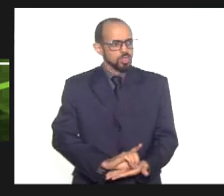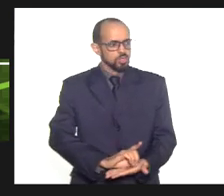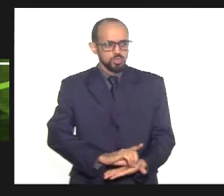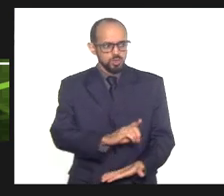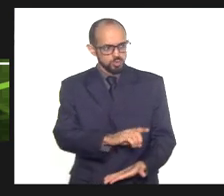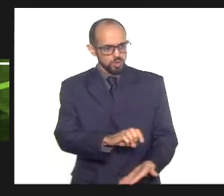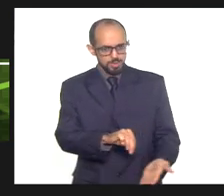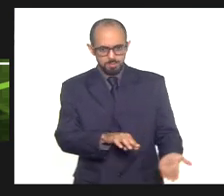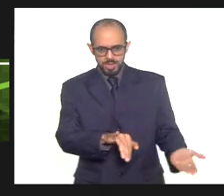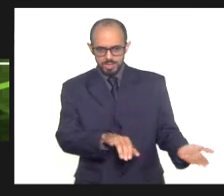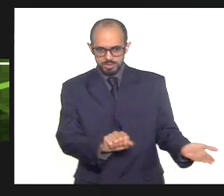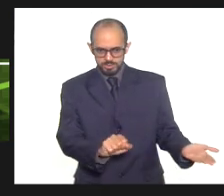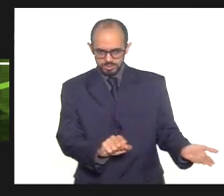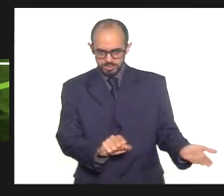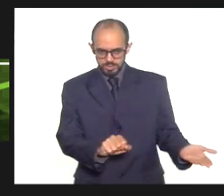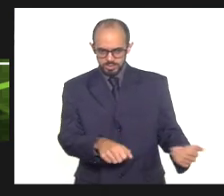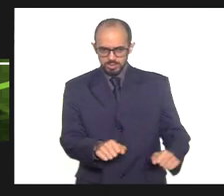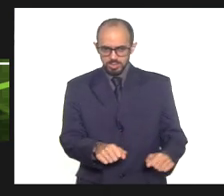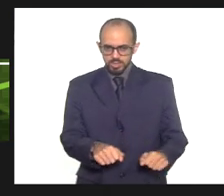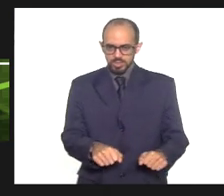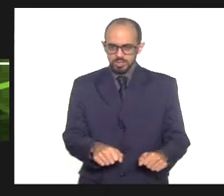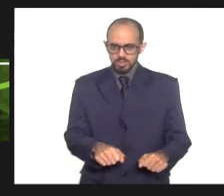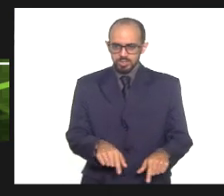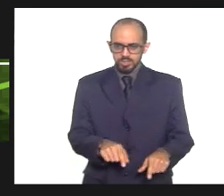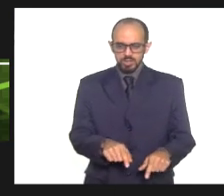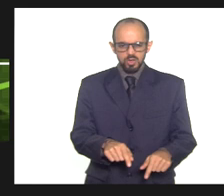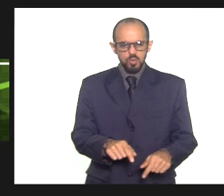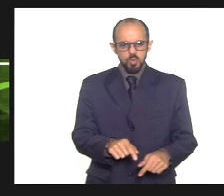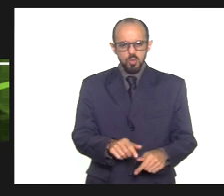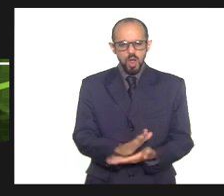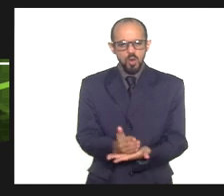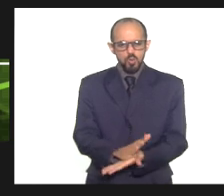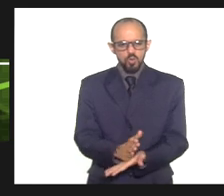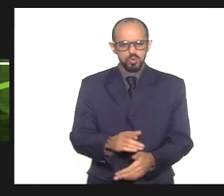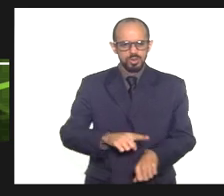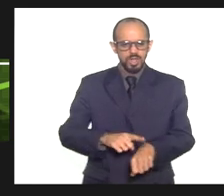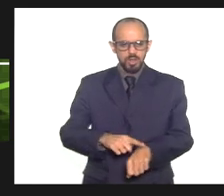Doutora Márcia, eu, algum tempo atrás,